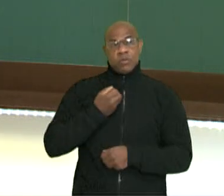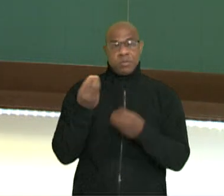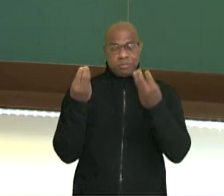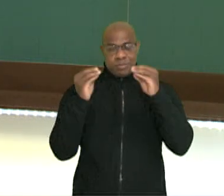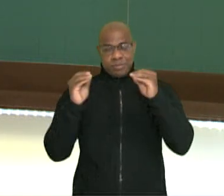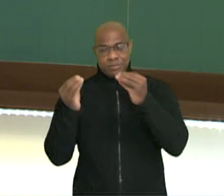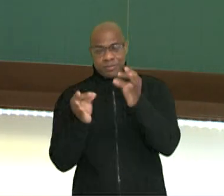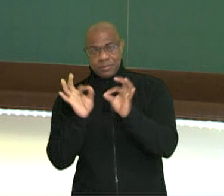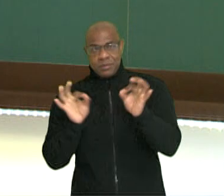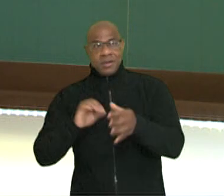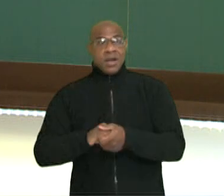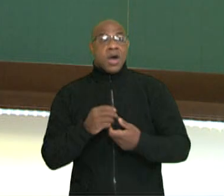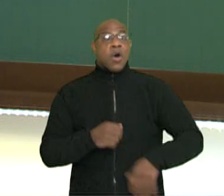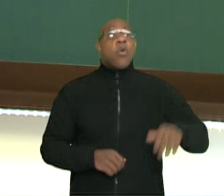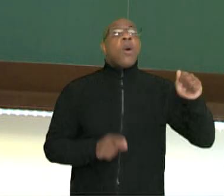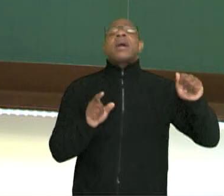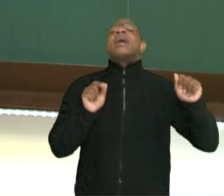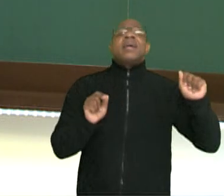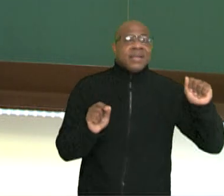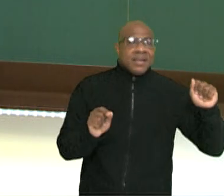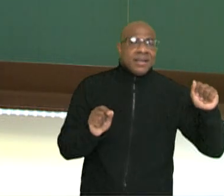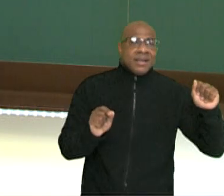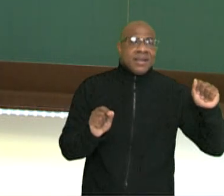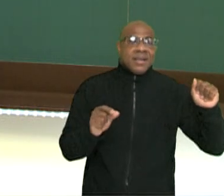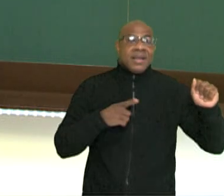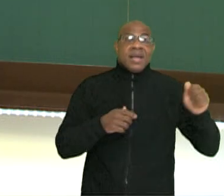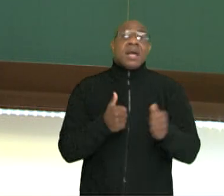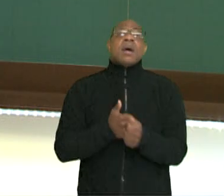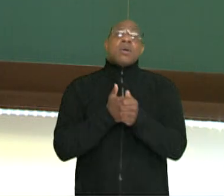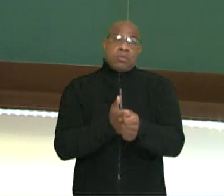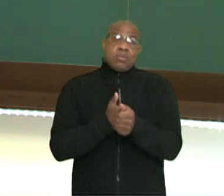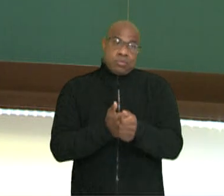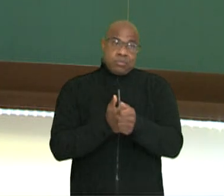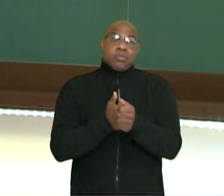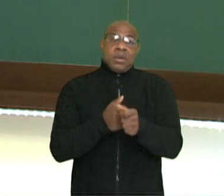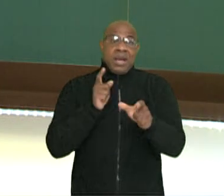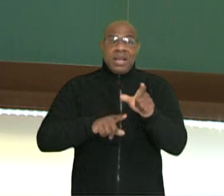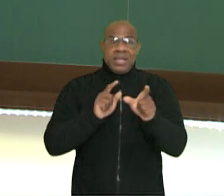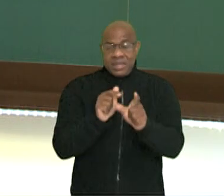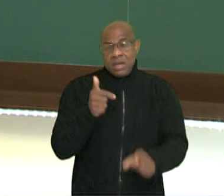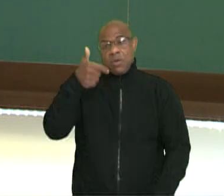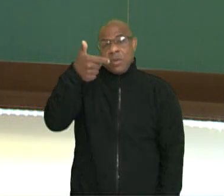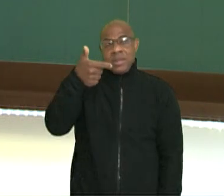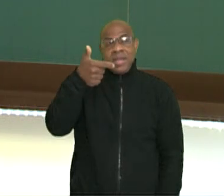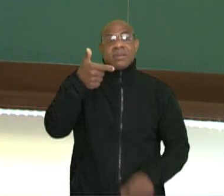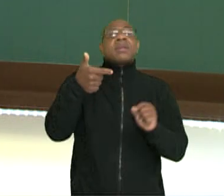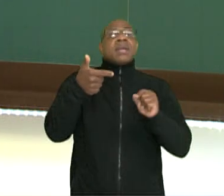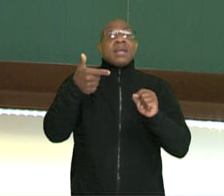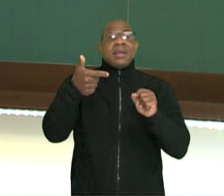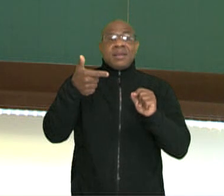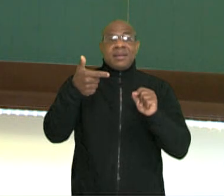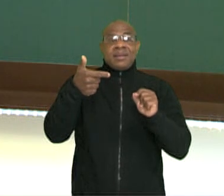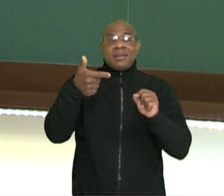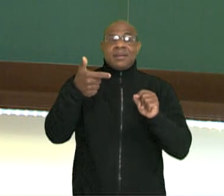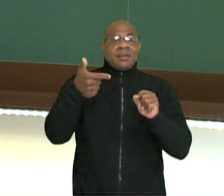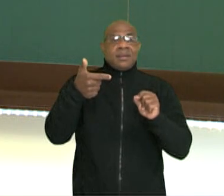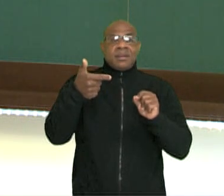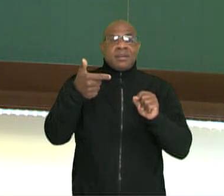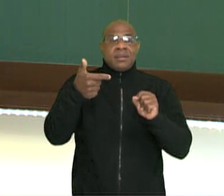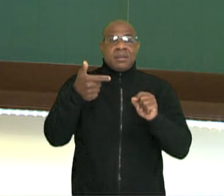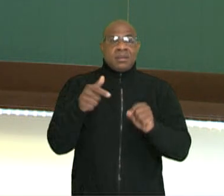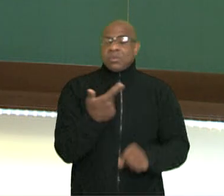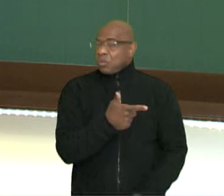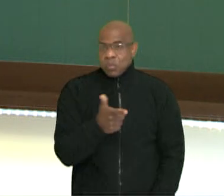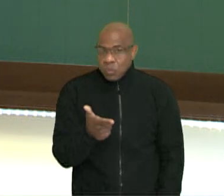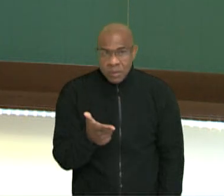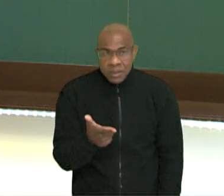lá. O A é o número que acompanha a letra ao quadrado. Qual é o número que está aqui? Não, não é nenhum,